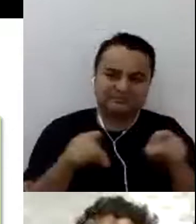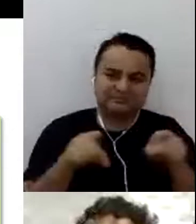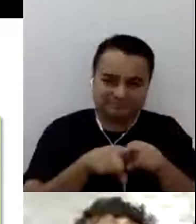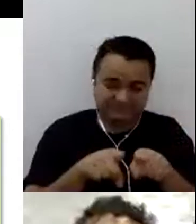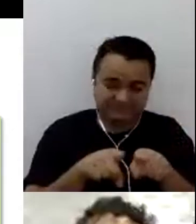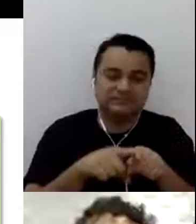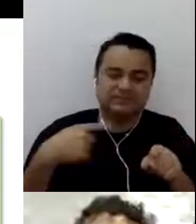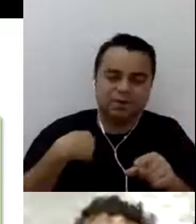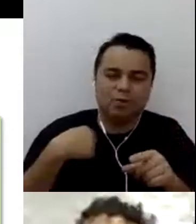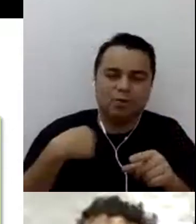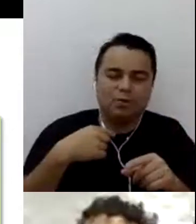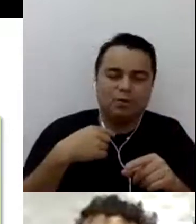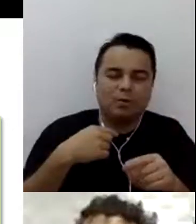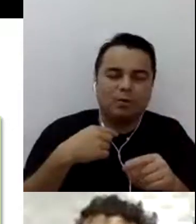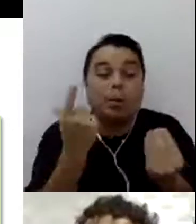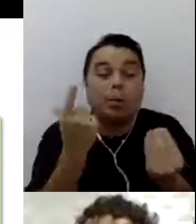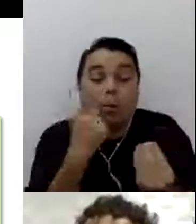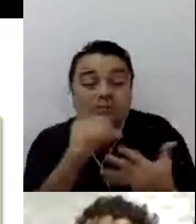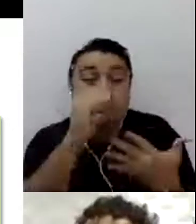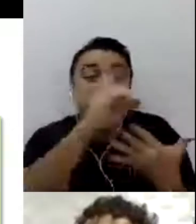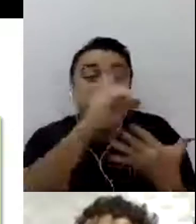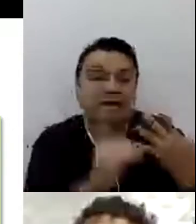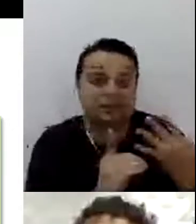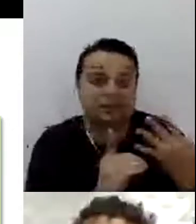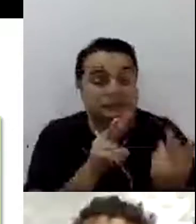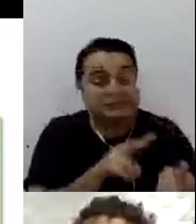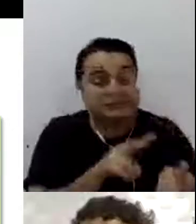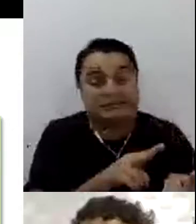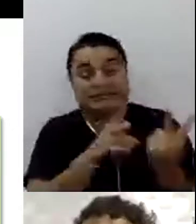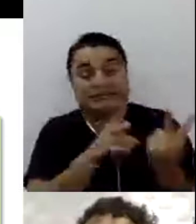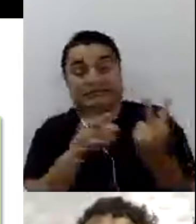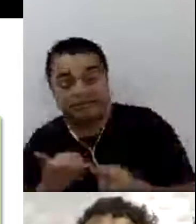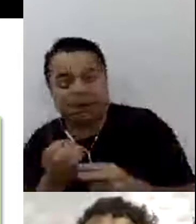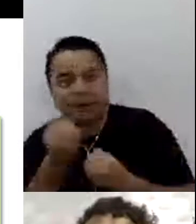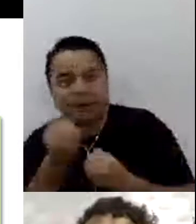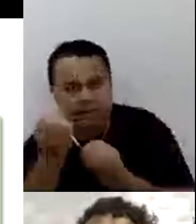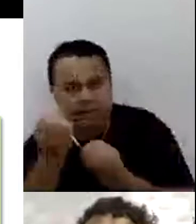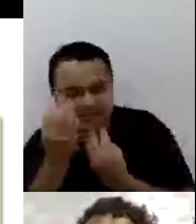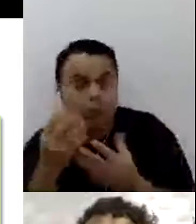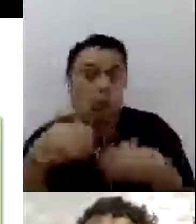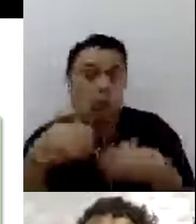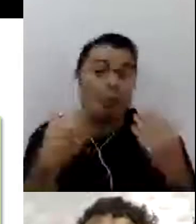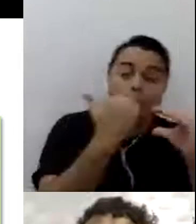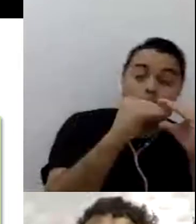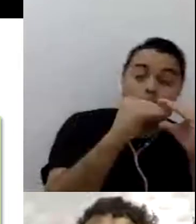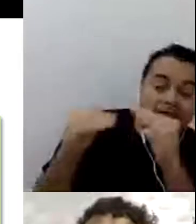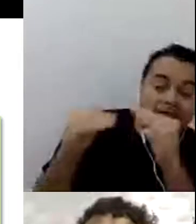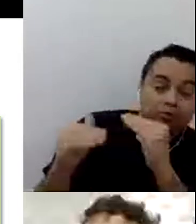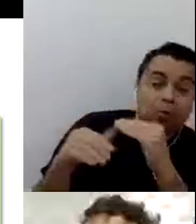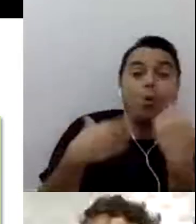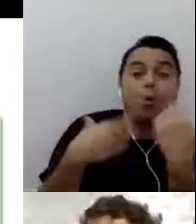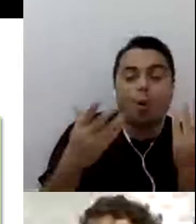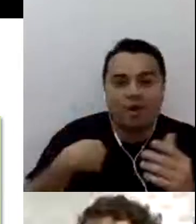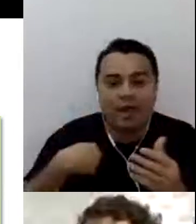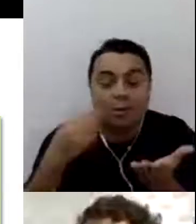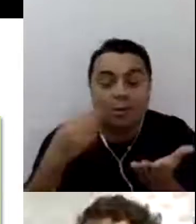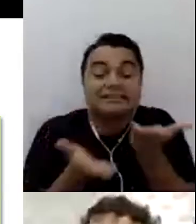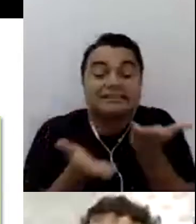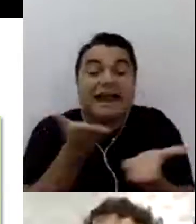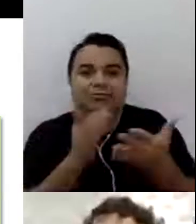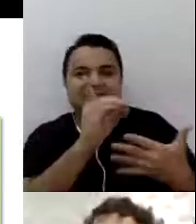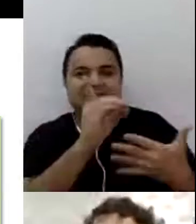de dados, como eu transformo esses dados, como eu transmito esses dados, como eu processo esses dados, o que eu, engenheiro,